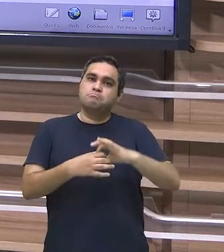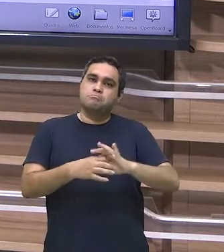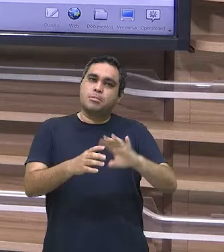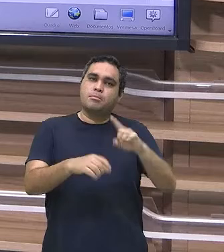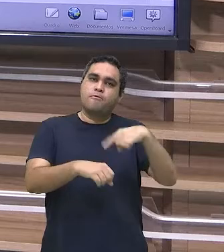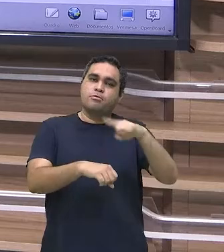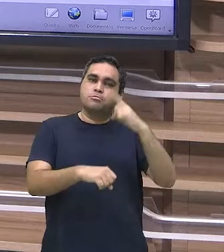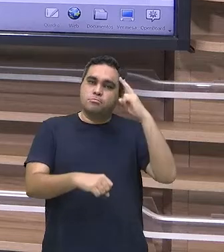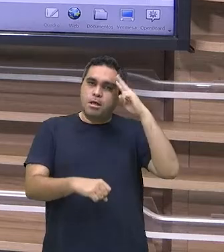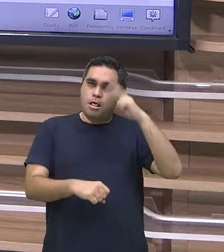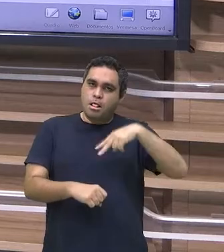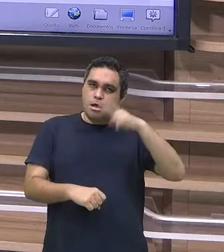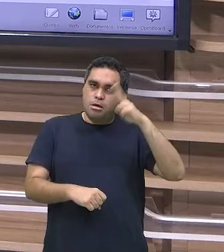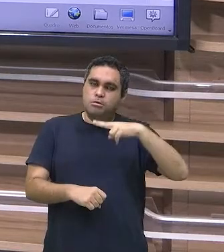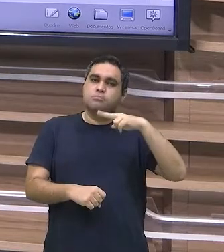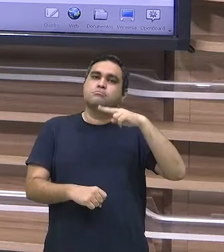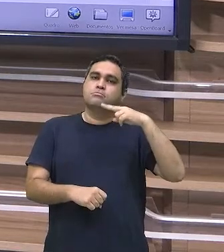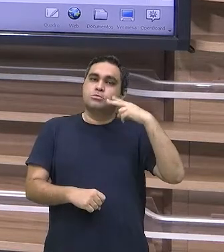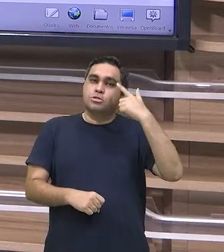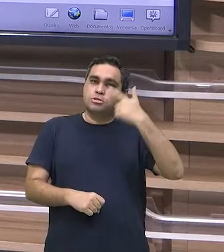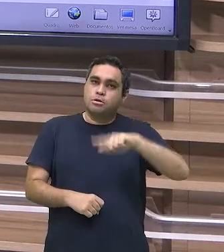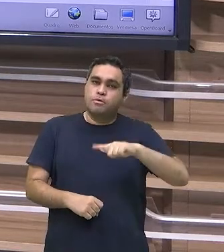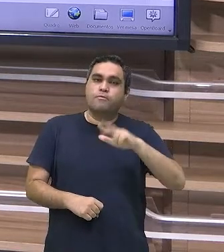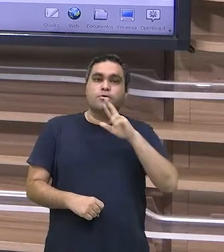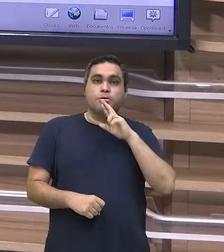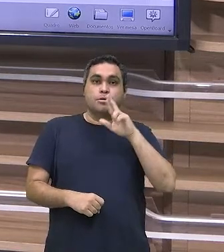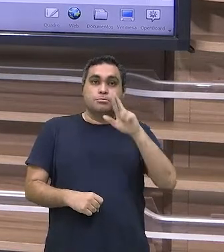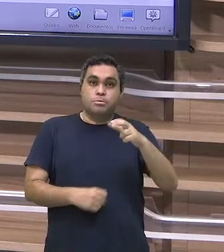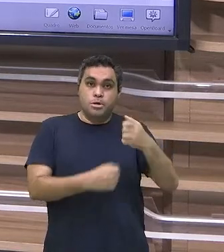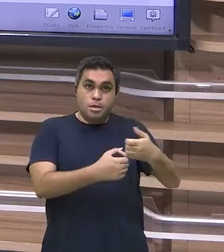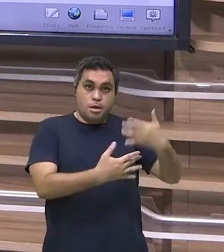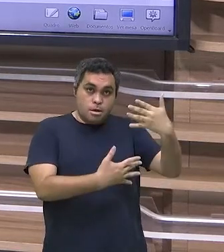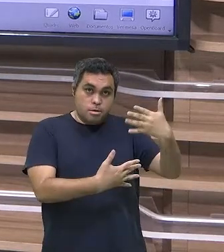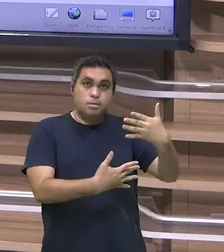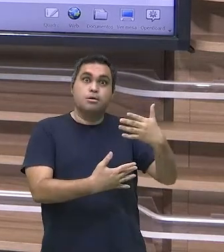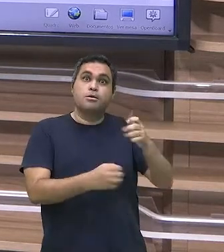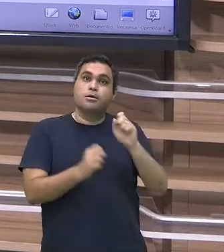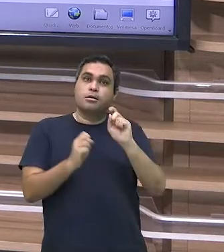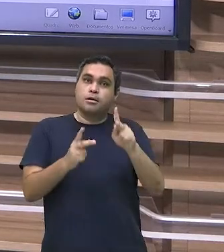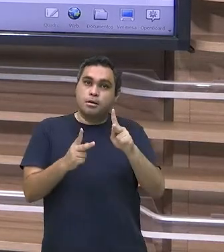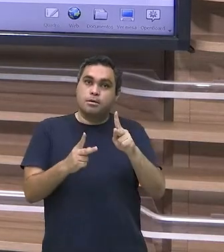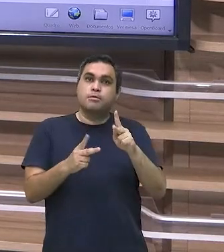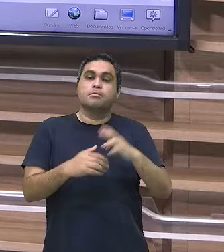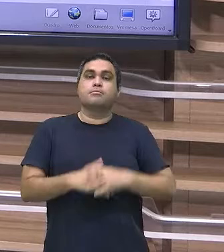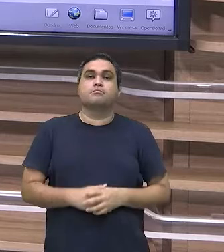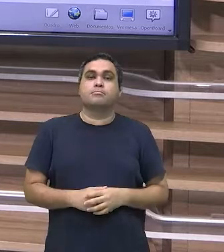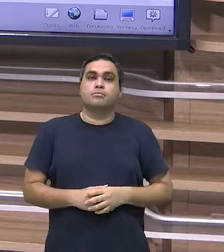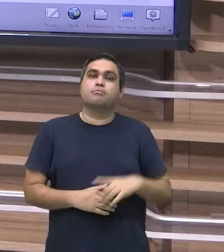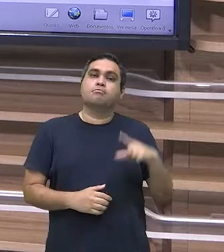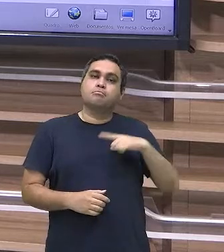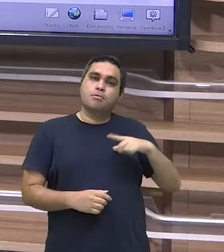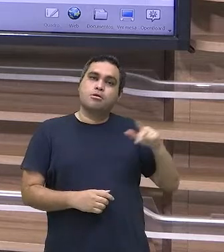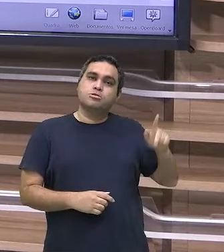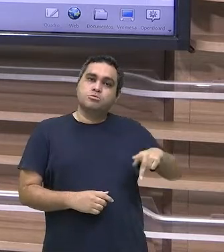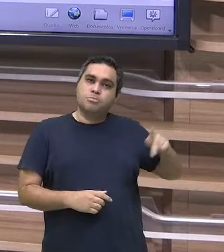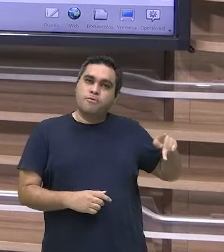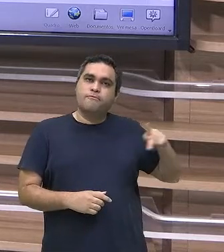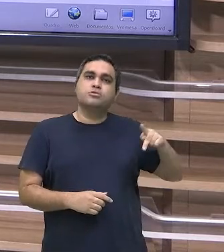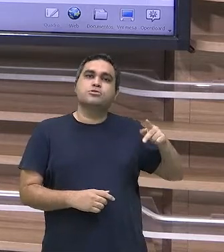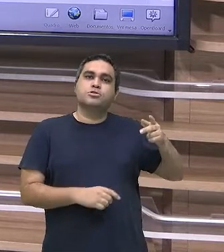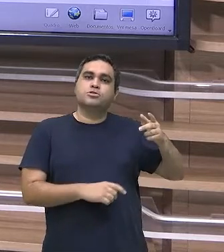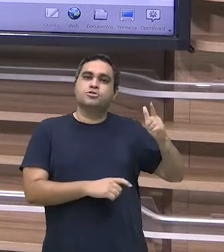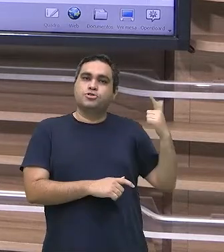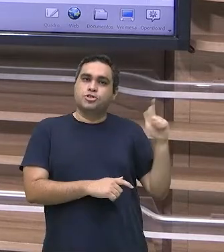vocês observarem a questão novamente e responder aí no chat pra gente, tá bom? Temos aí os professores de